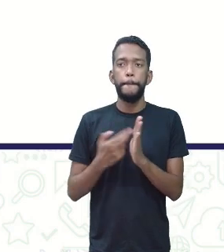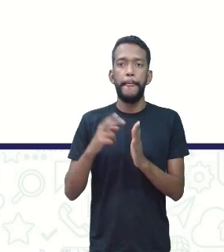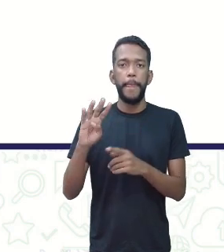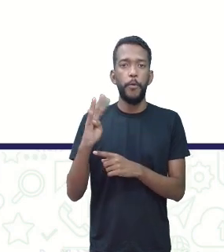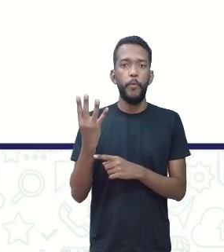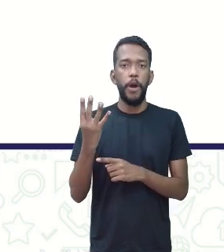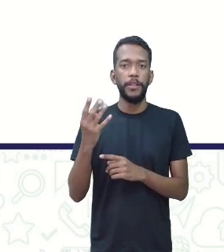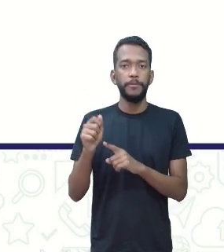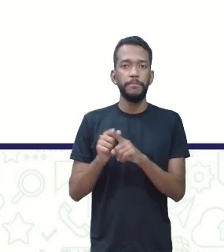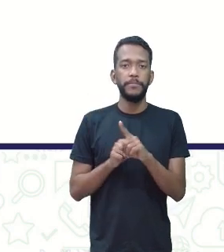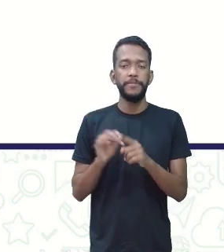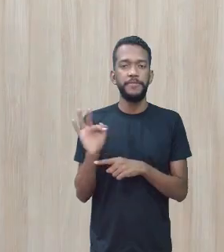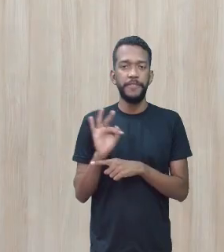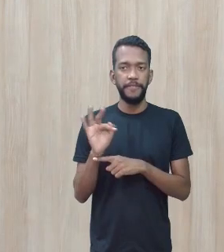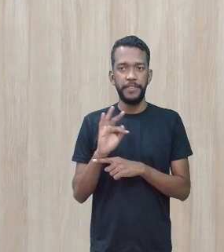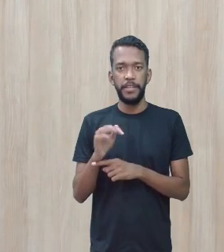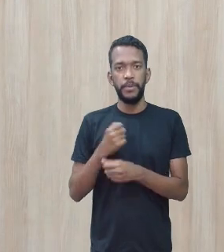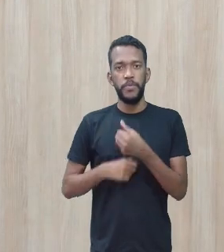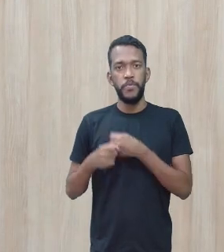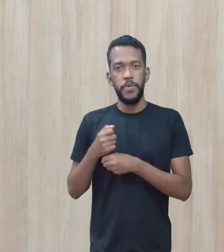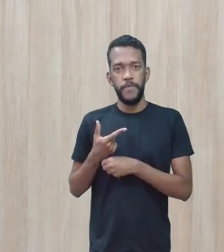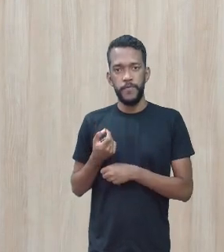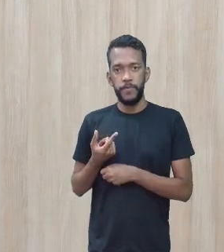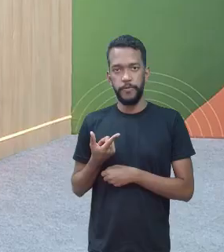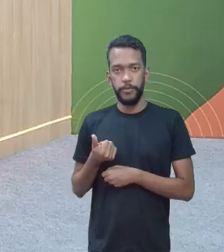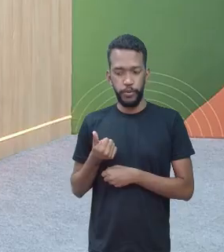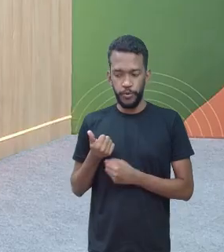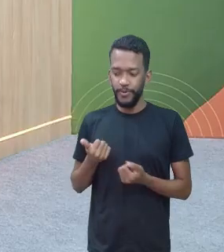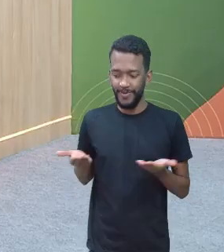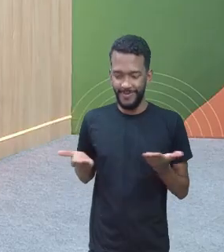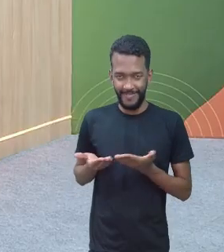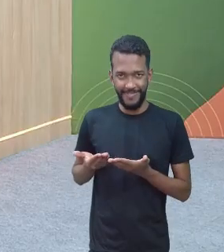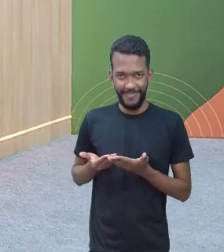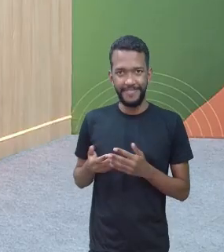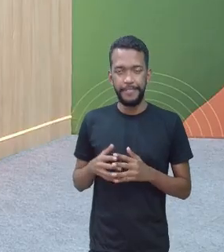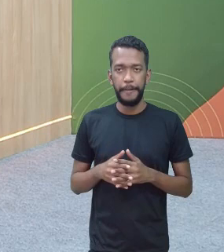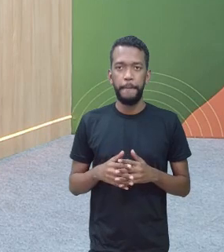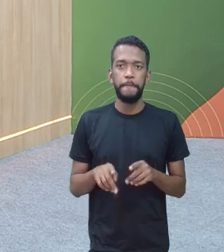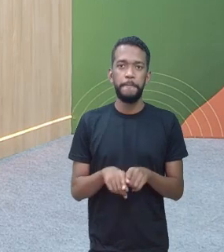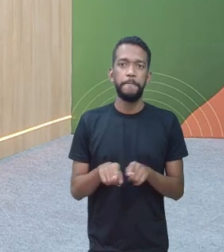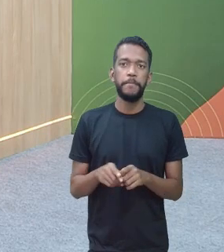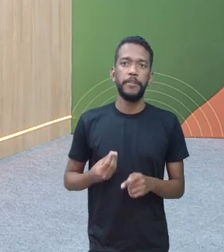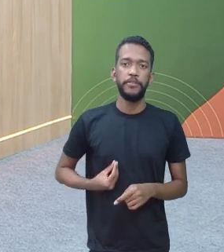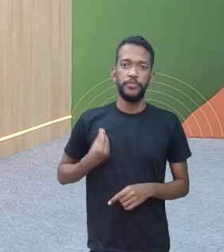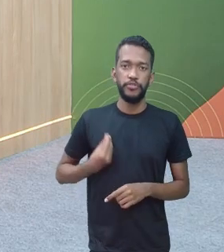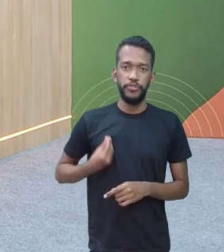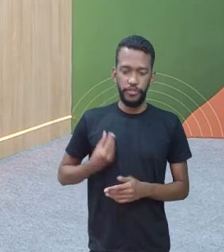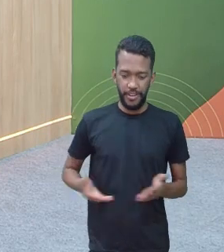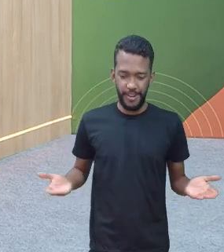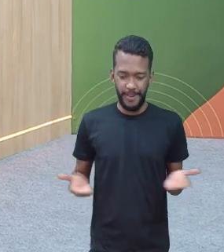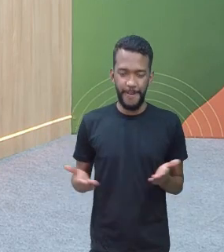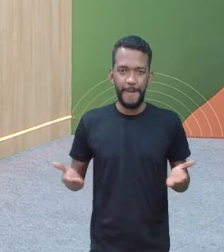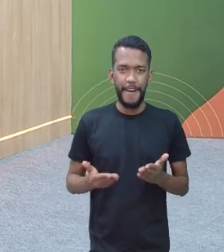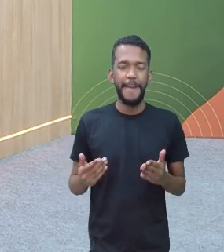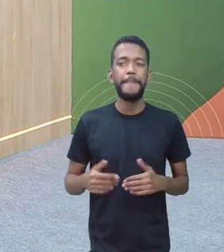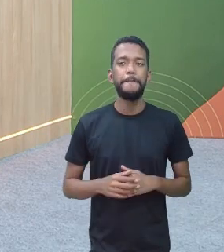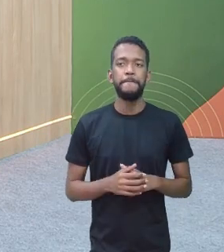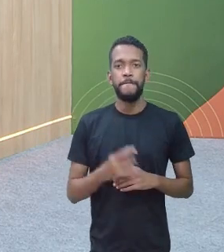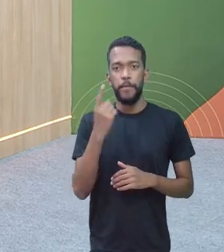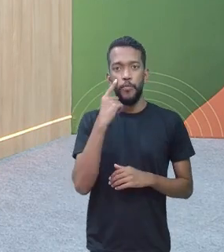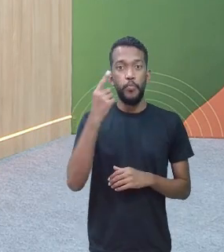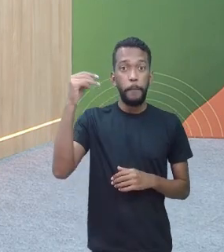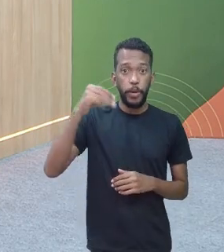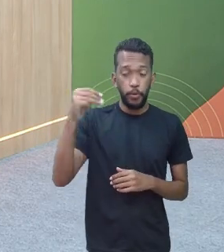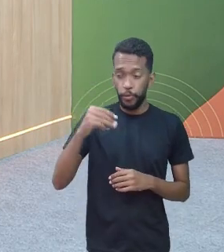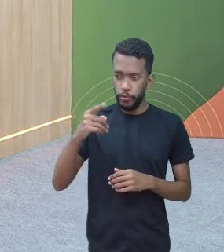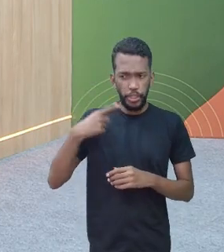de fevereiro de 2021, saiu nesse ano já, e aí é bem atual a informação, né? Em 1 minuto, olha quanta